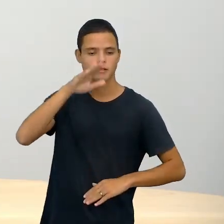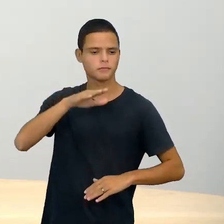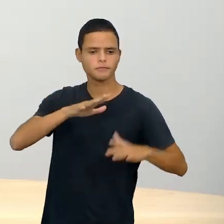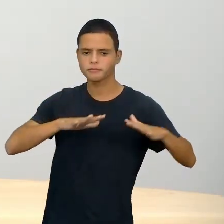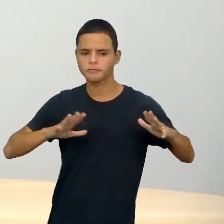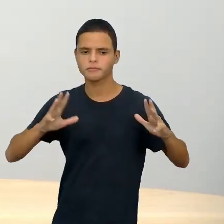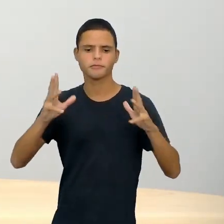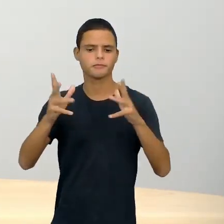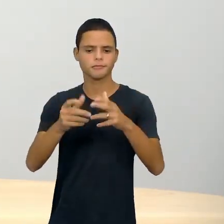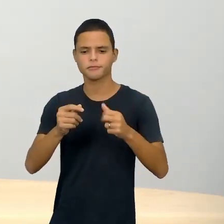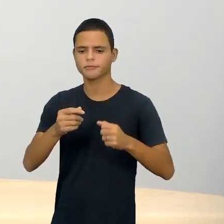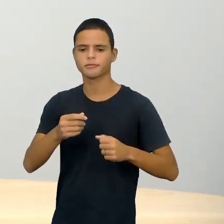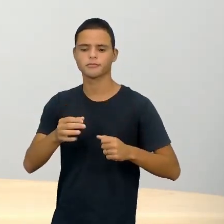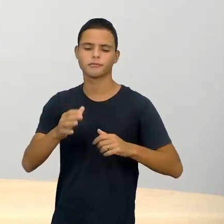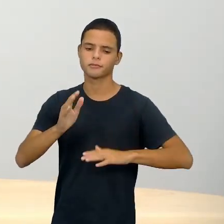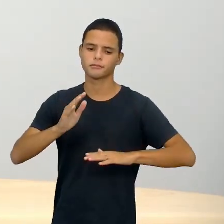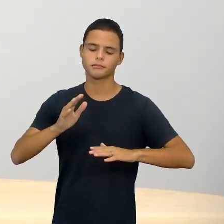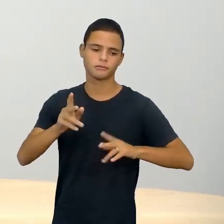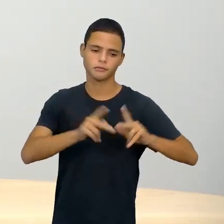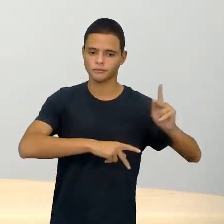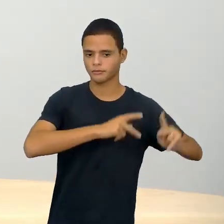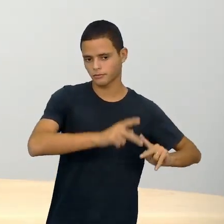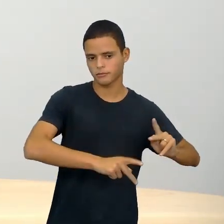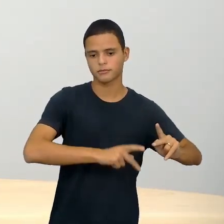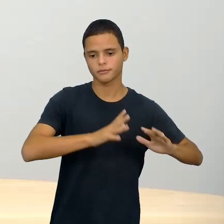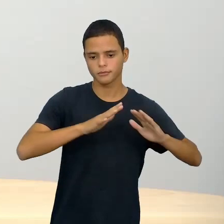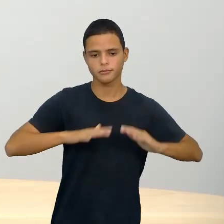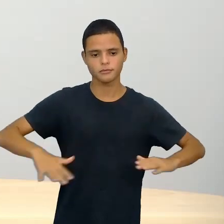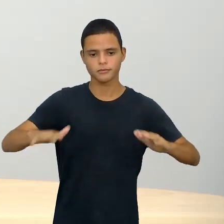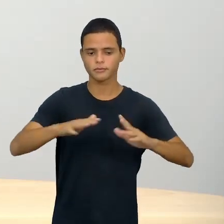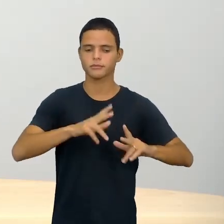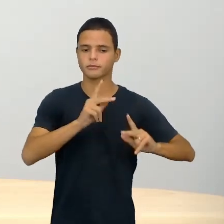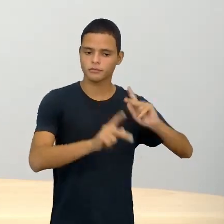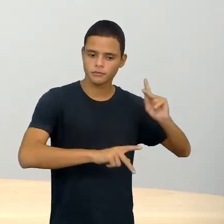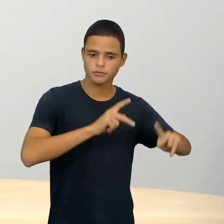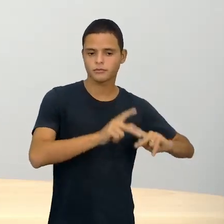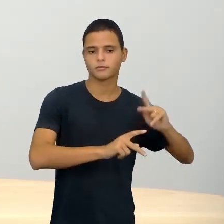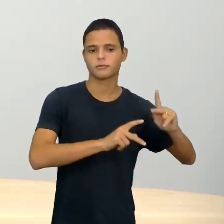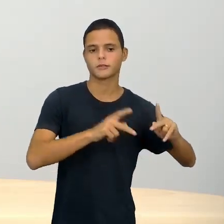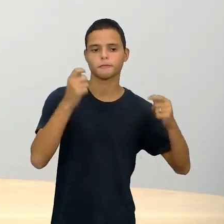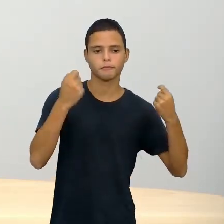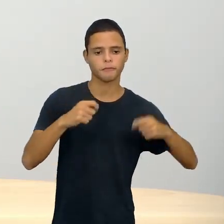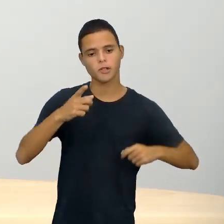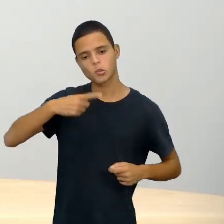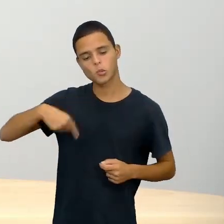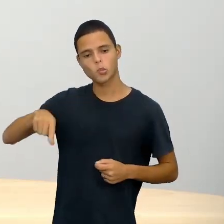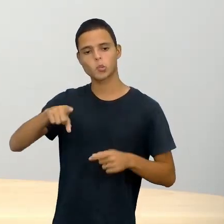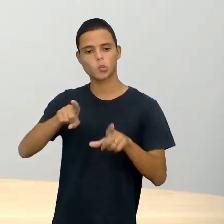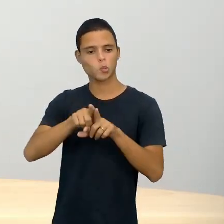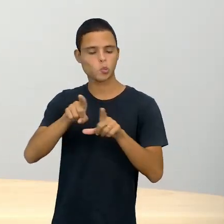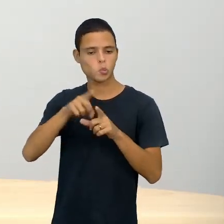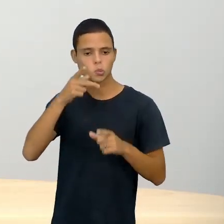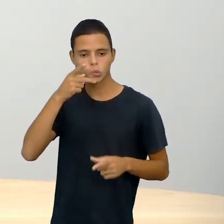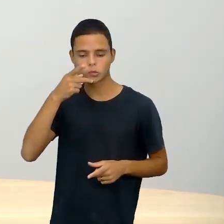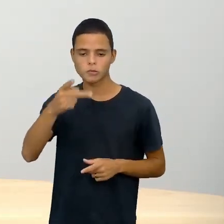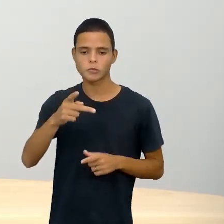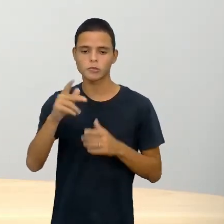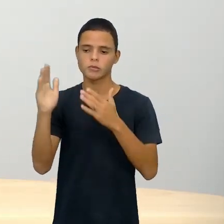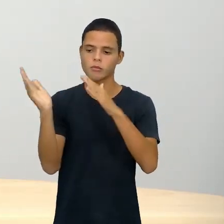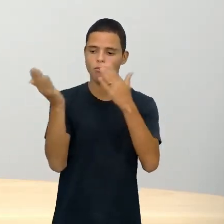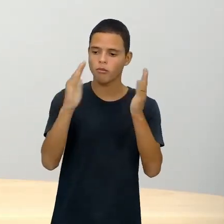quem realmente tem essa qualidade, mas toda a população, que a gente também fala, né, tanto